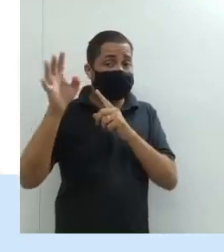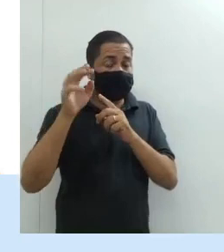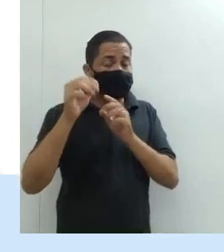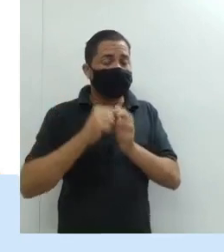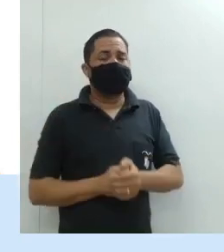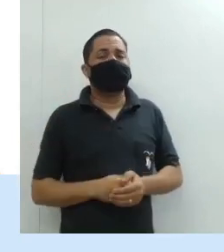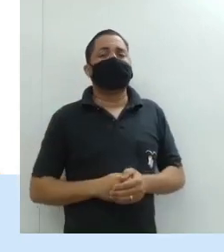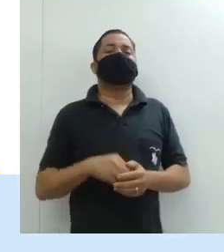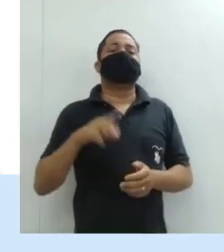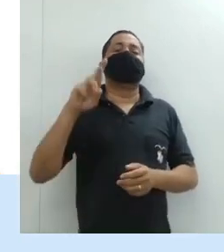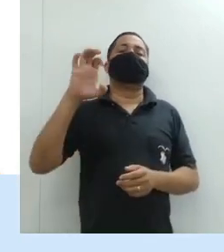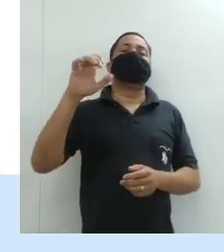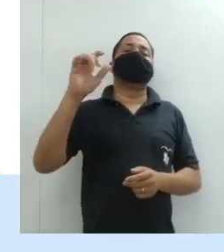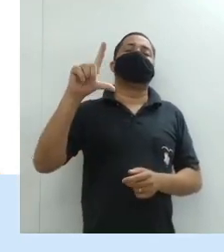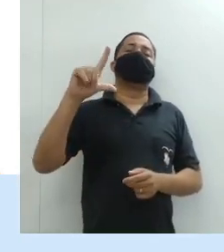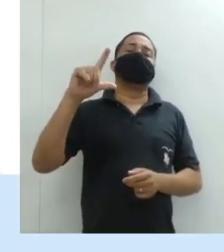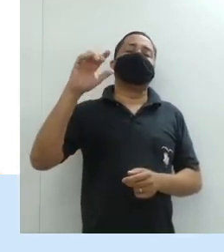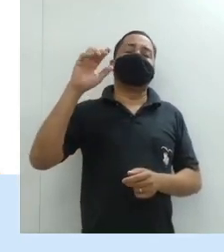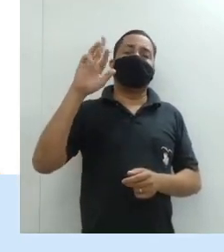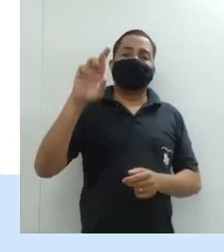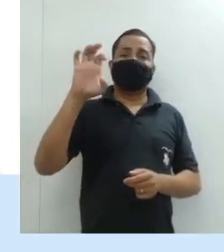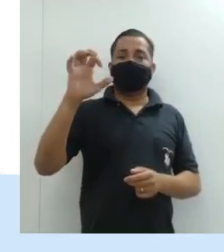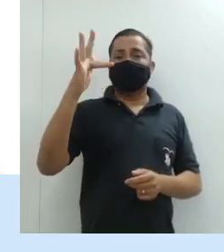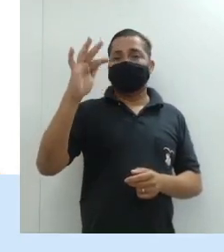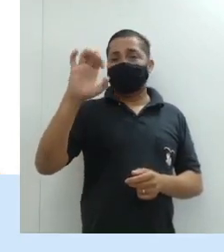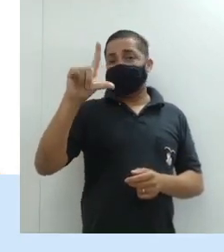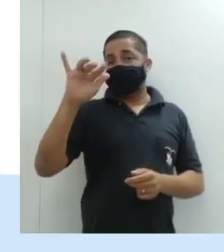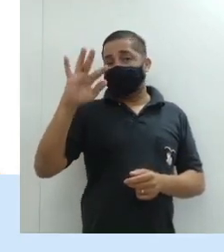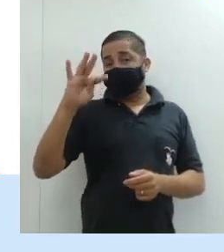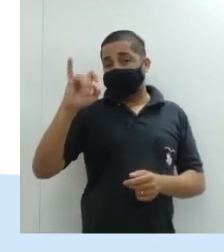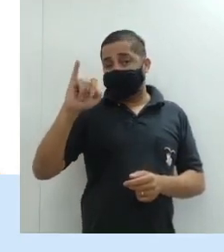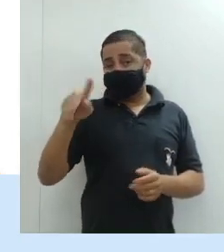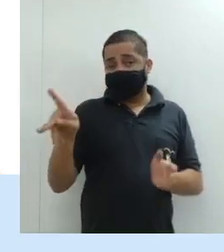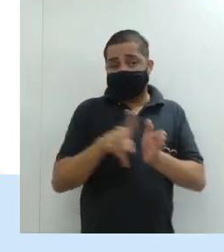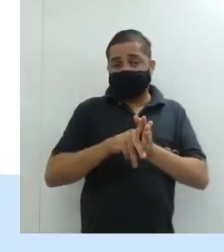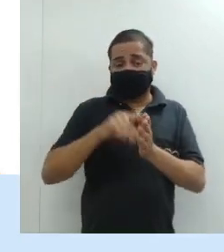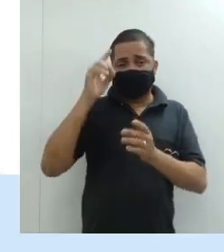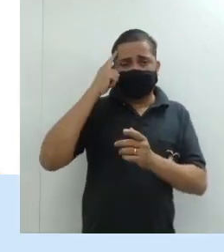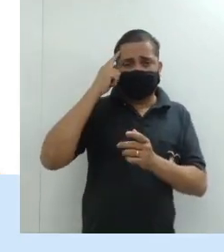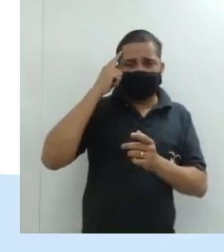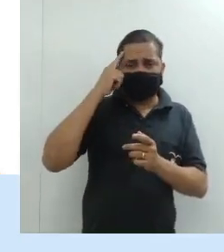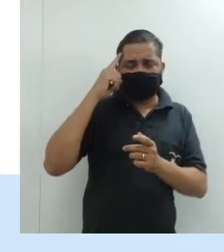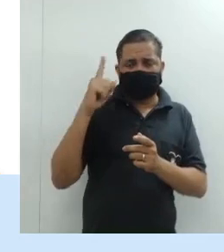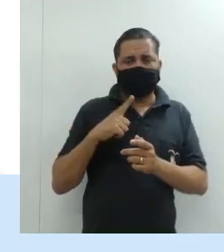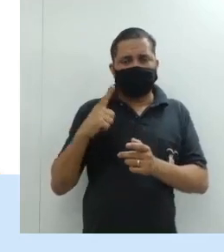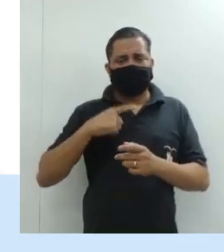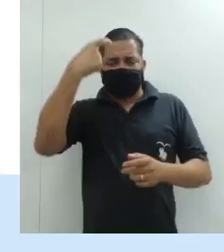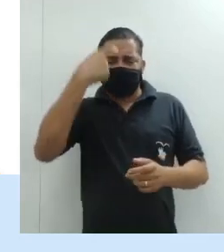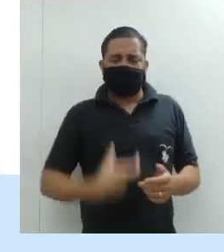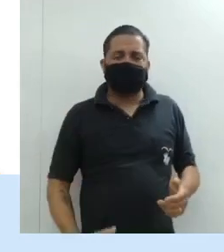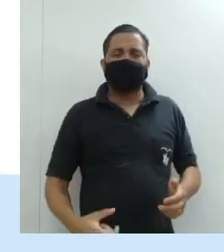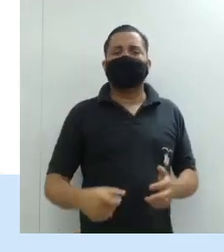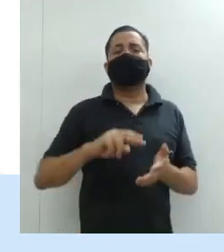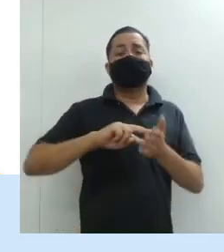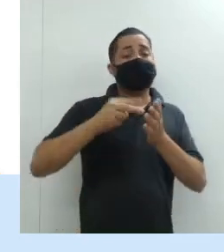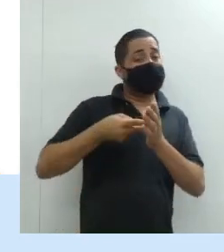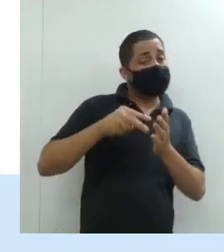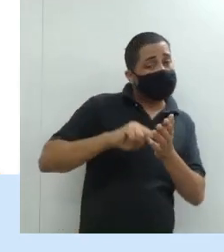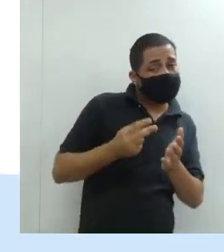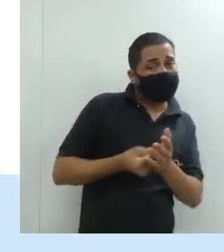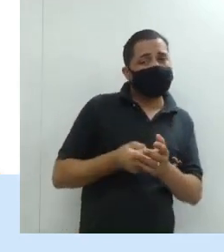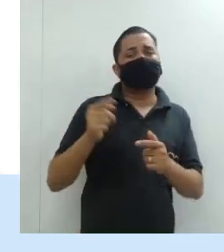refletir sobre o próprio pensamento, sobre a sua essência, o seu significado e a